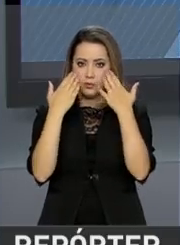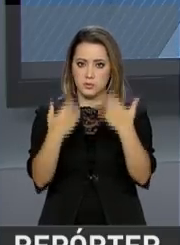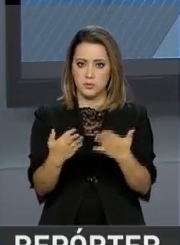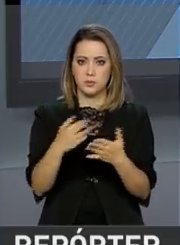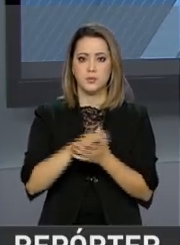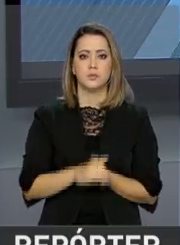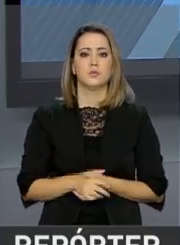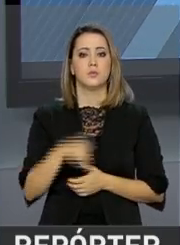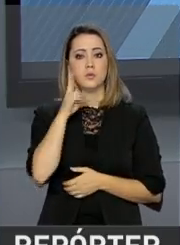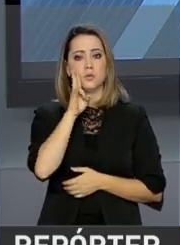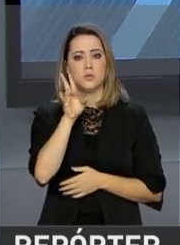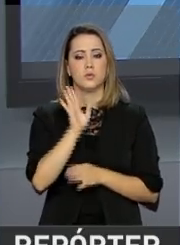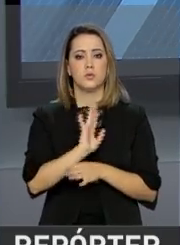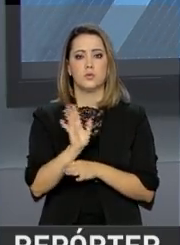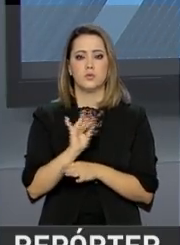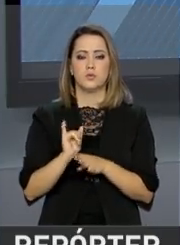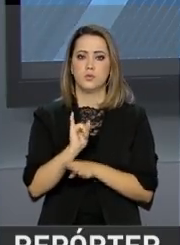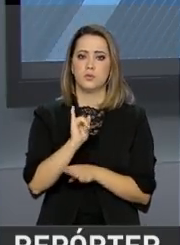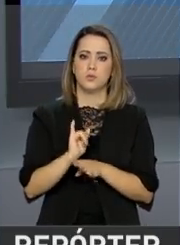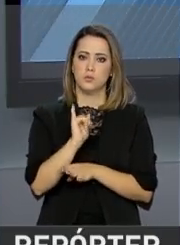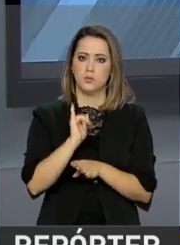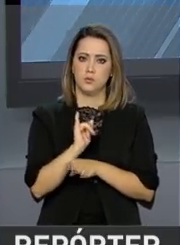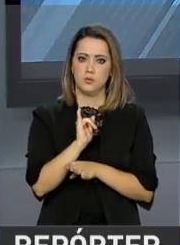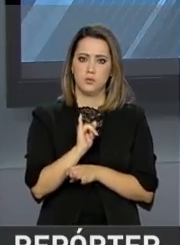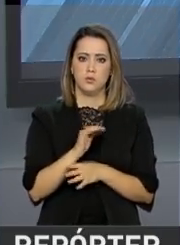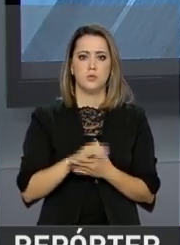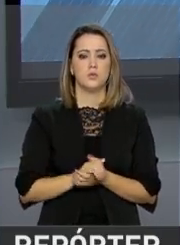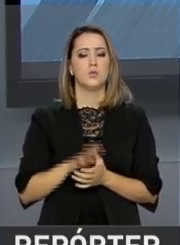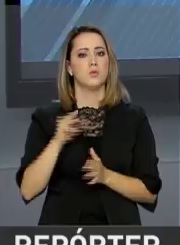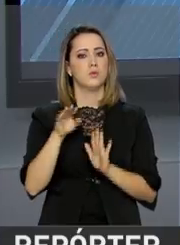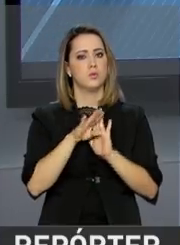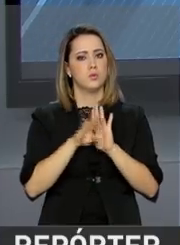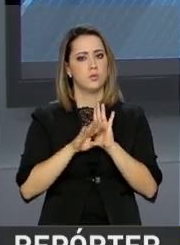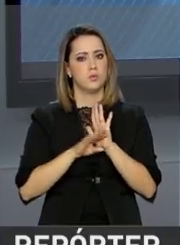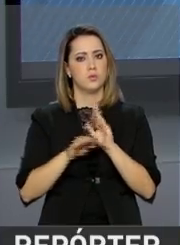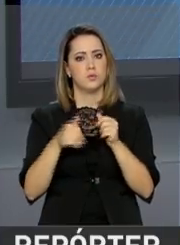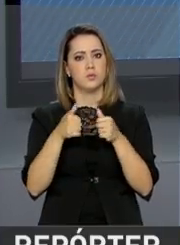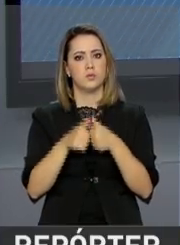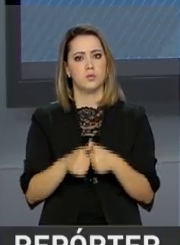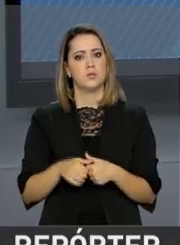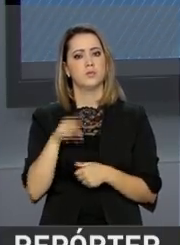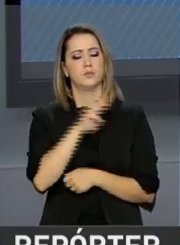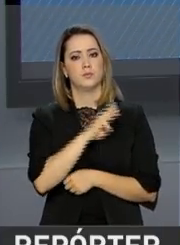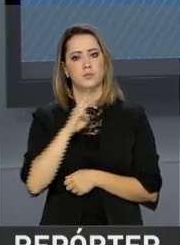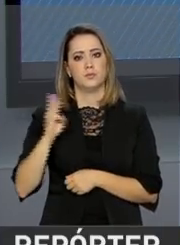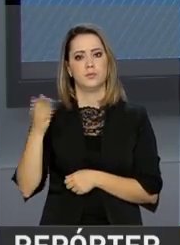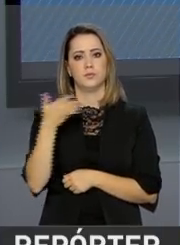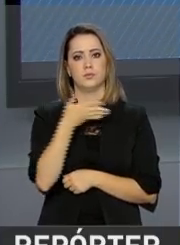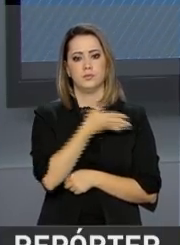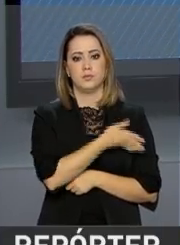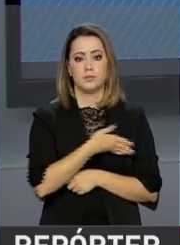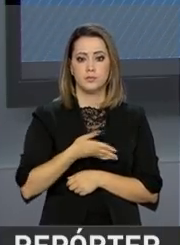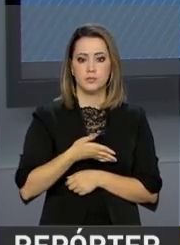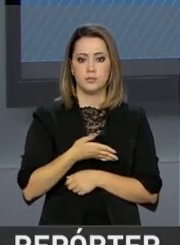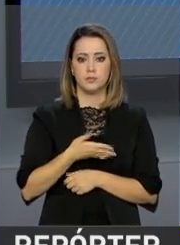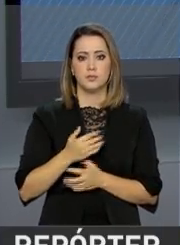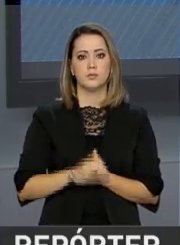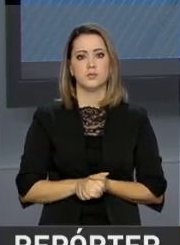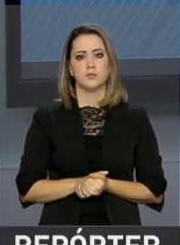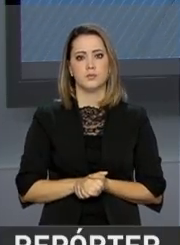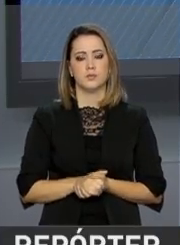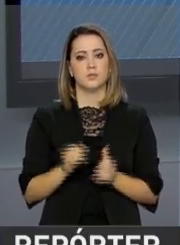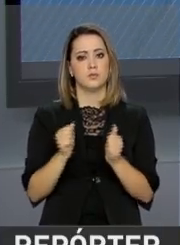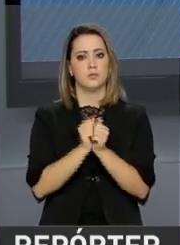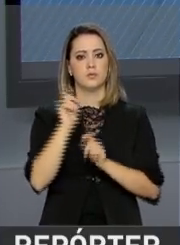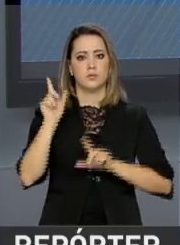nossa próxima edição. Você pode rever as reportagens no YouTube e toda a programação está disponível na nossa página na